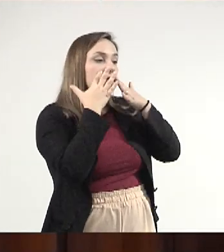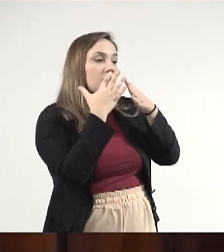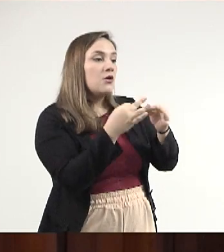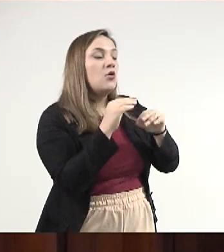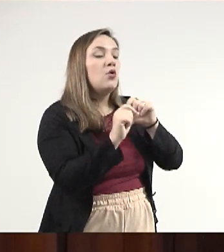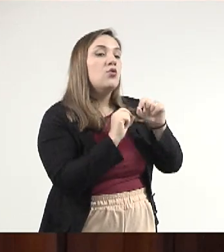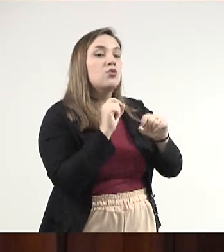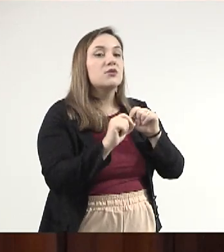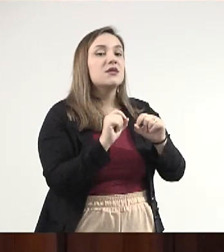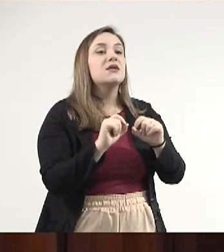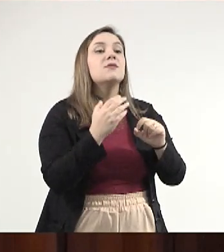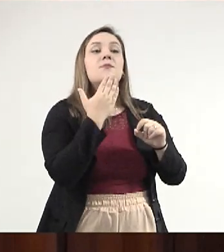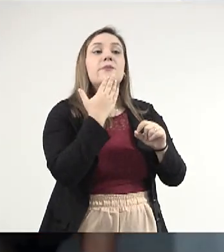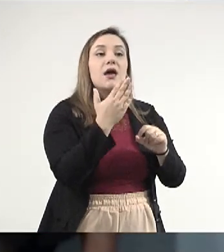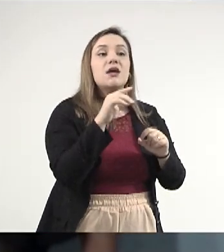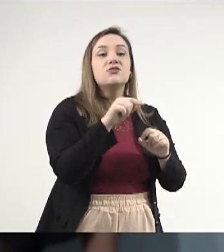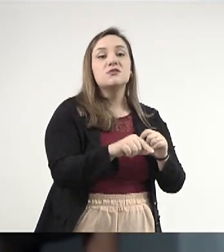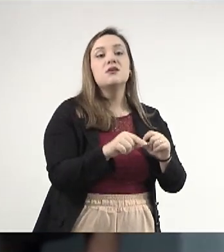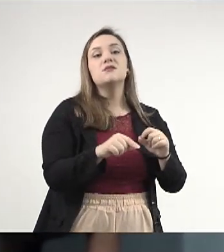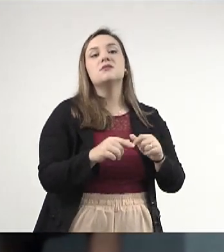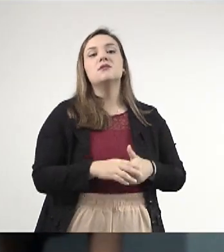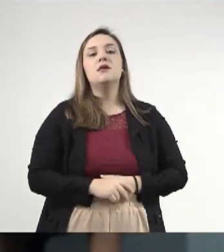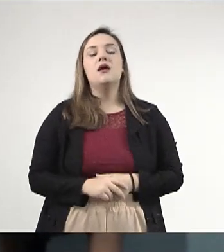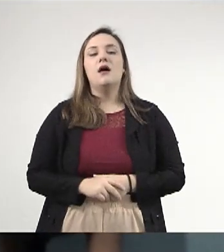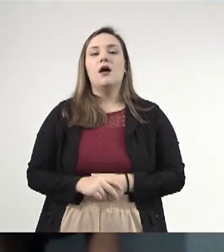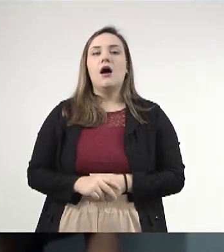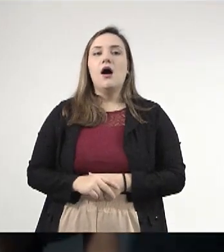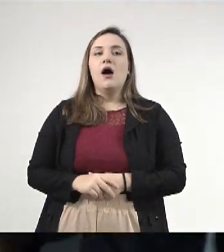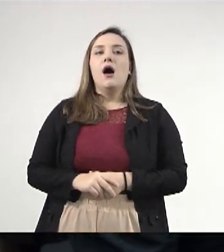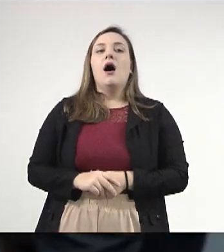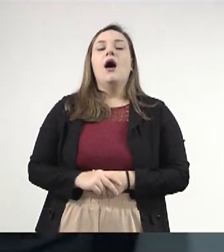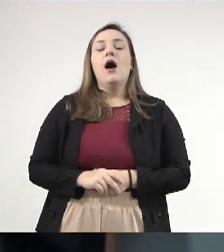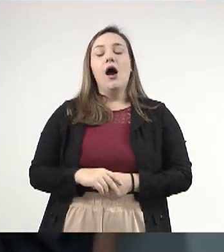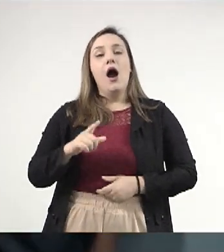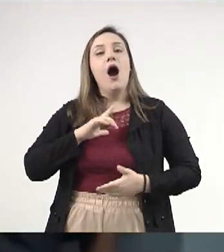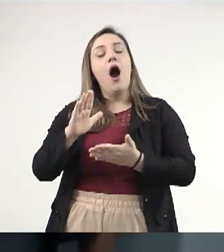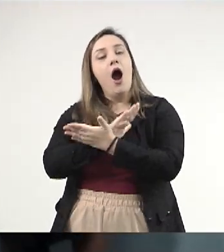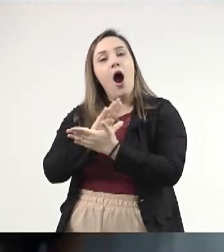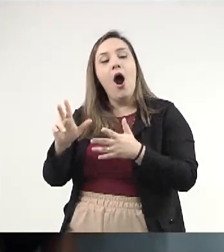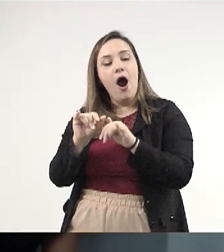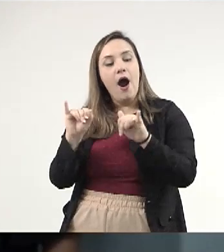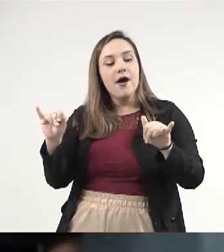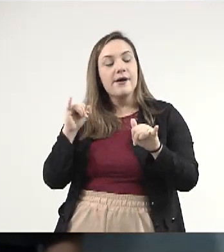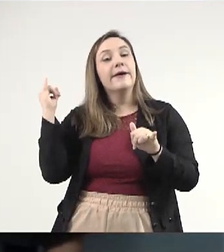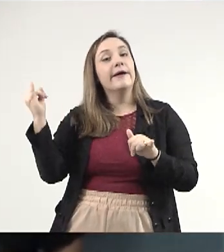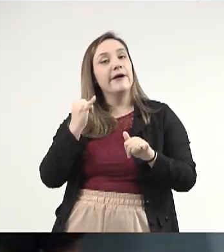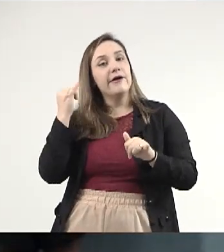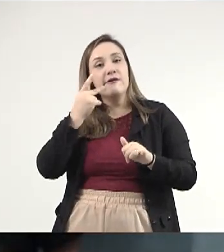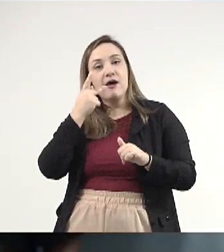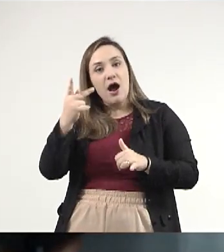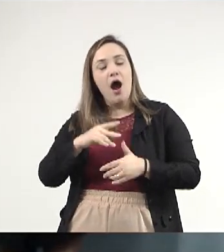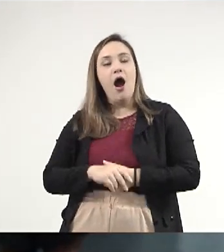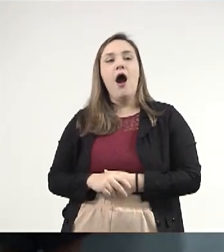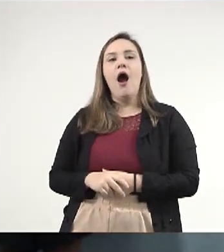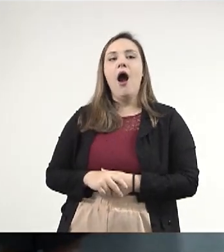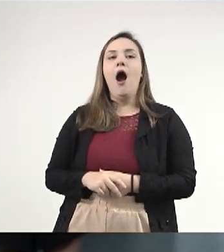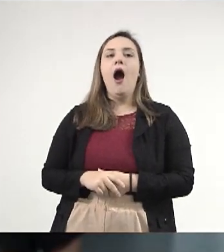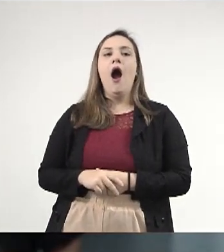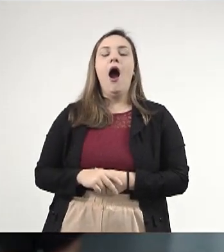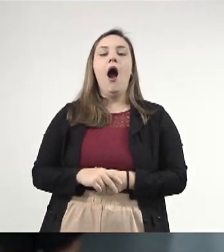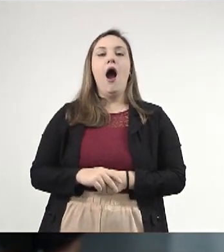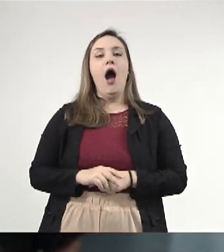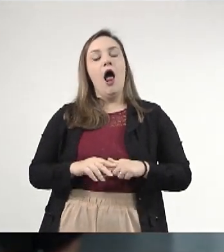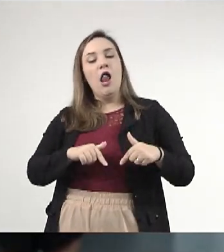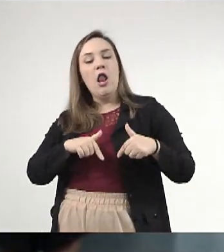que é que se reivindica nesse processo. E acho que algumas informações é importante a gente trazer aqui. Primeiro, a luta